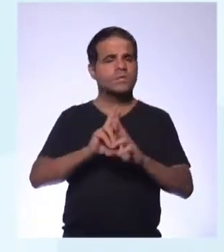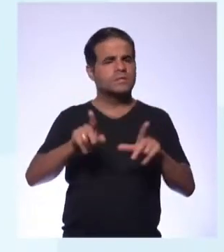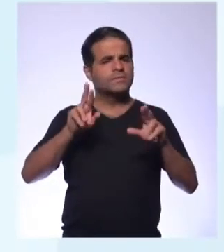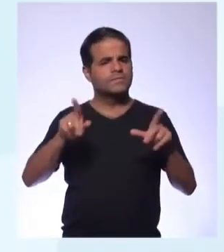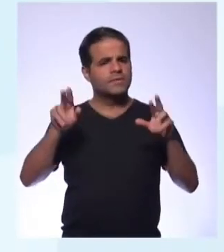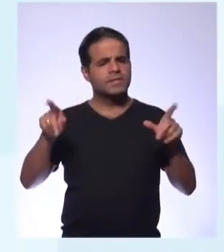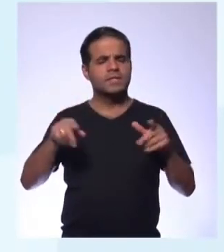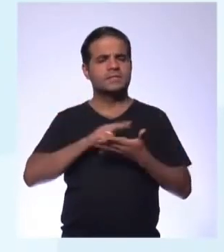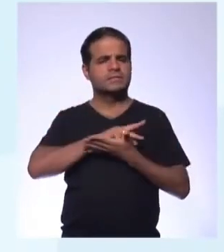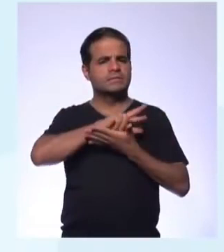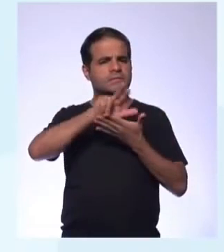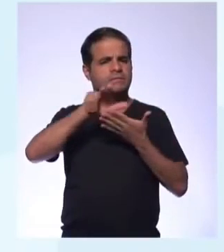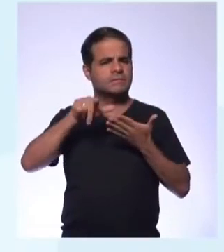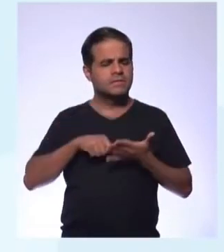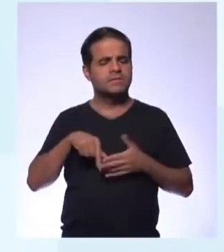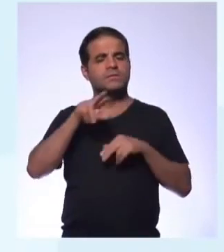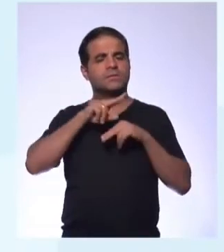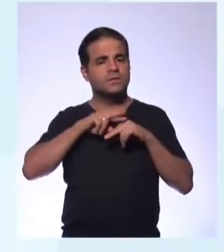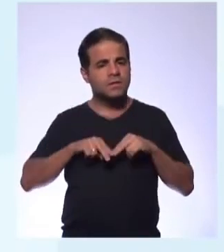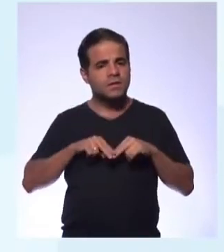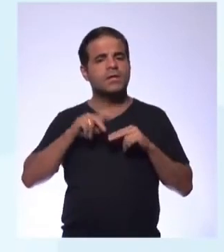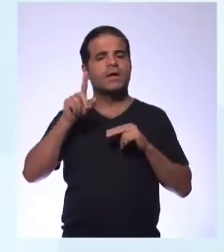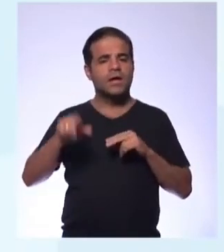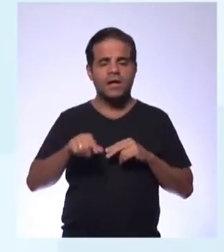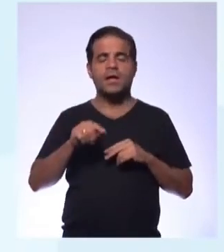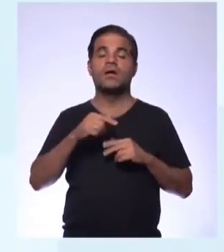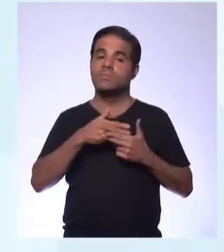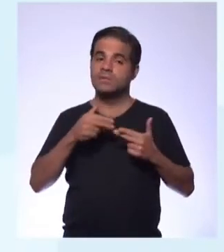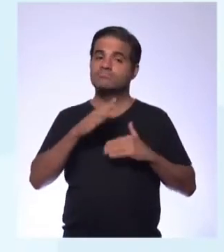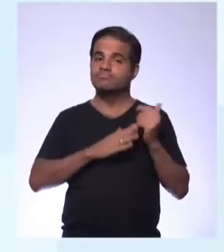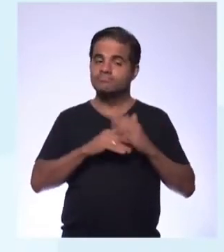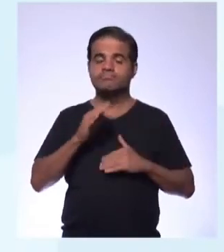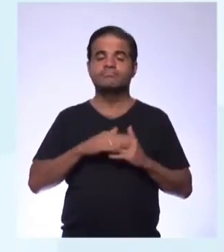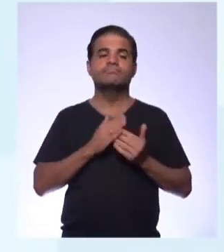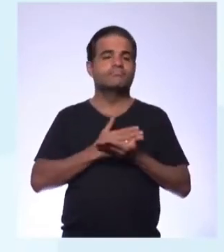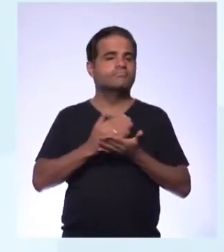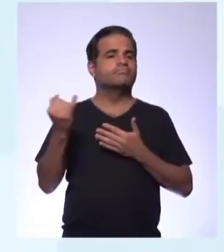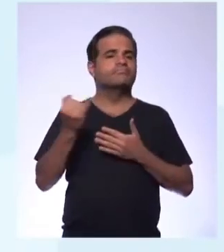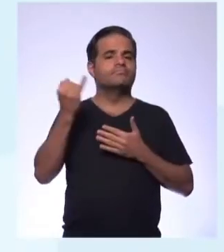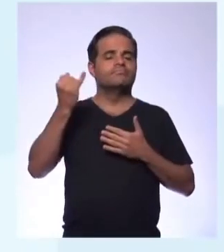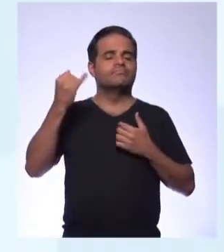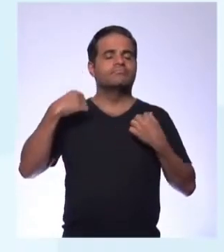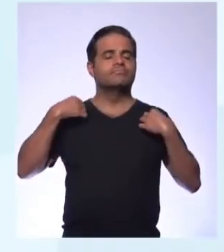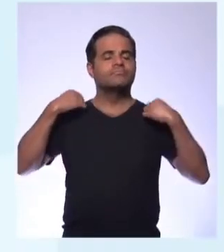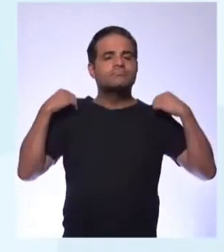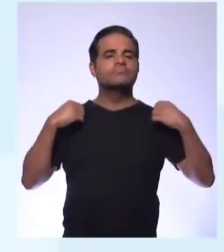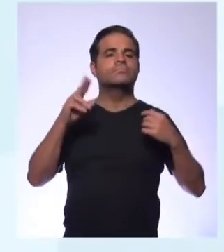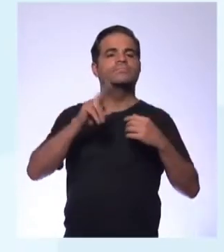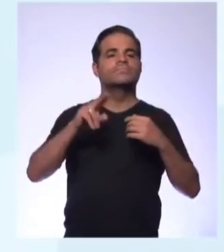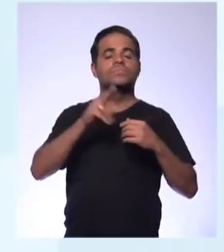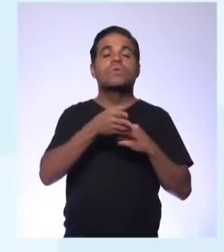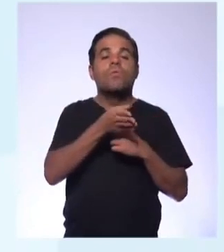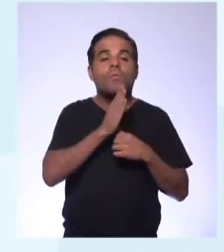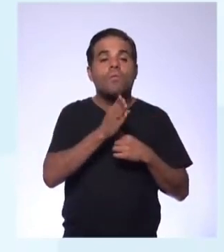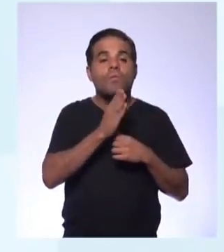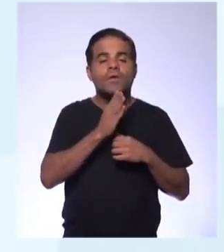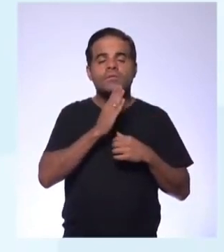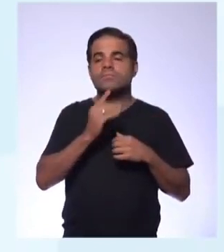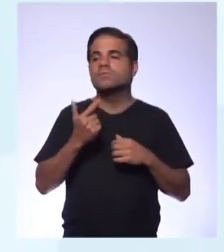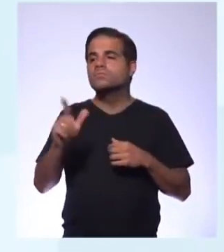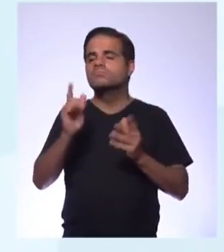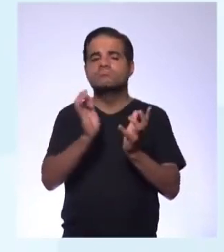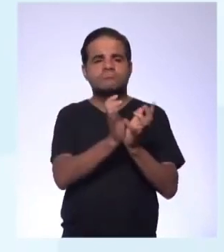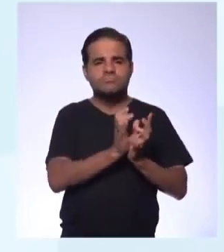diferentes características de gênero. Esta é uma das habilidades essenciais. Usar conhecimentos de